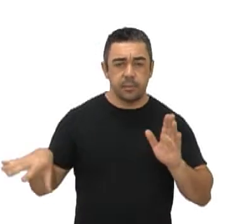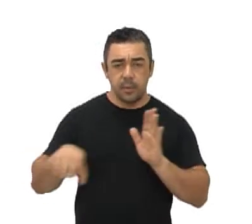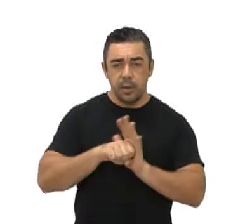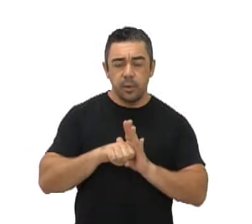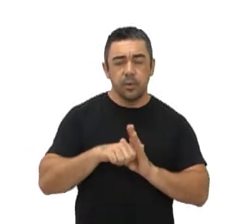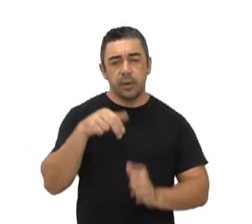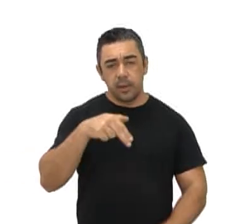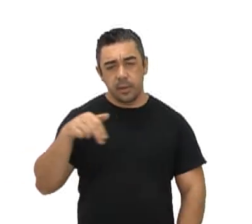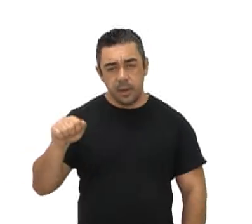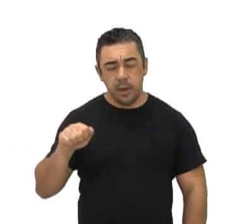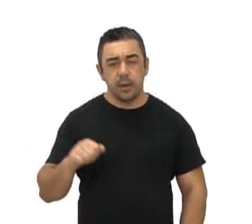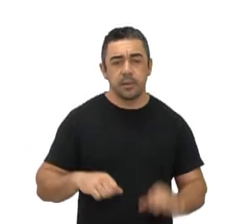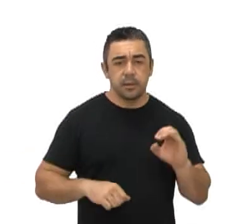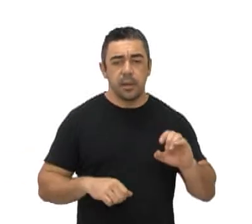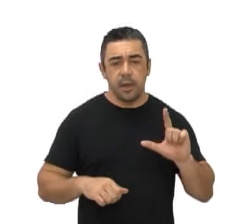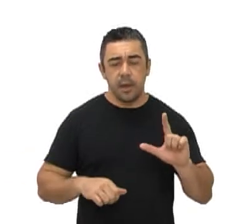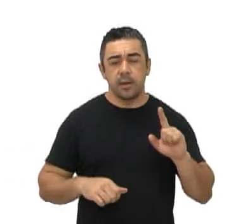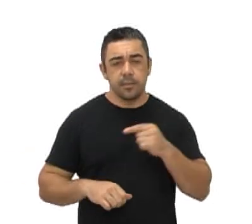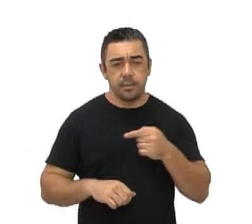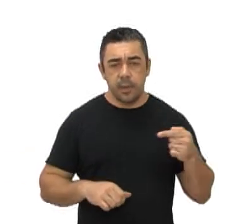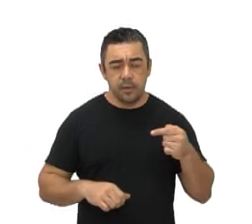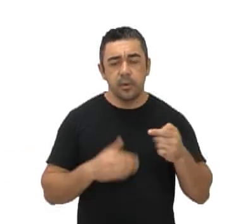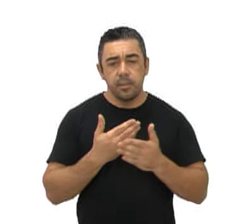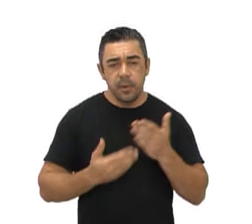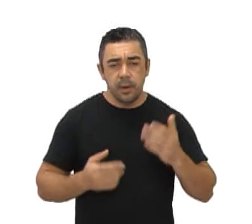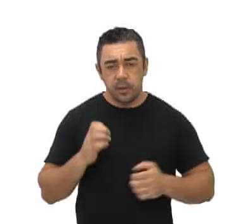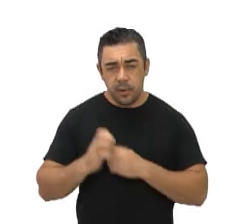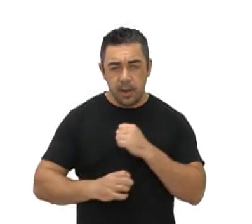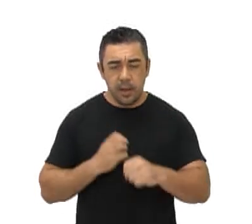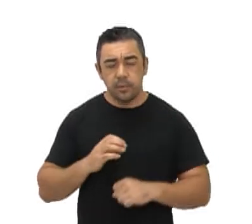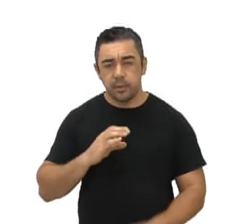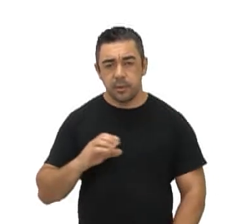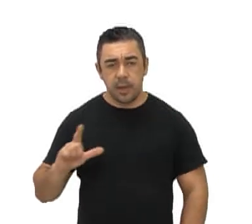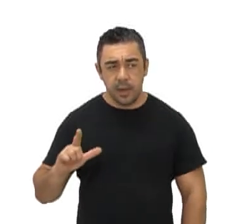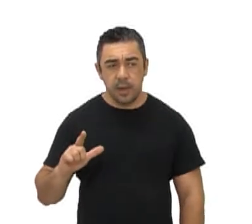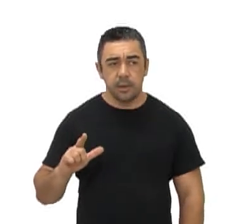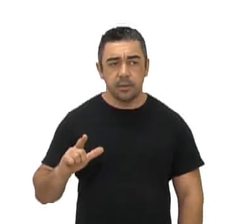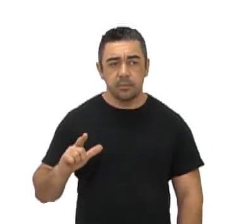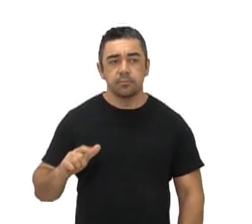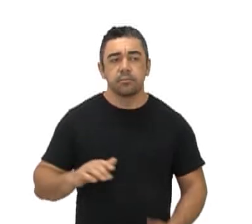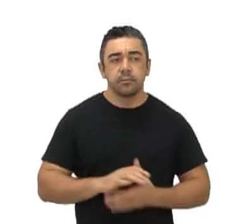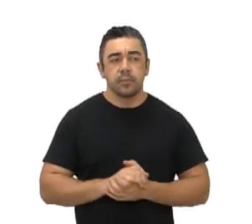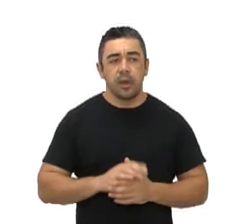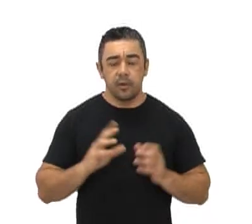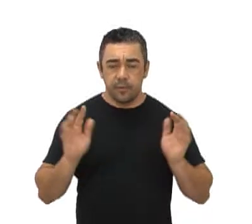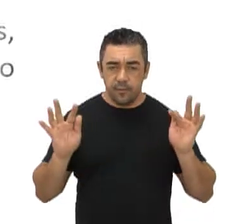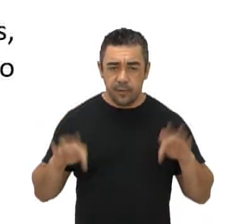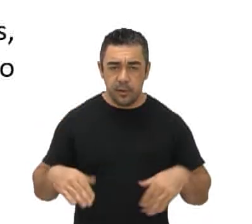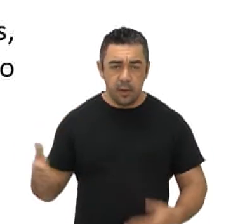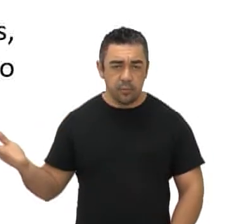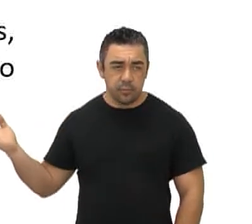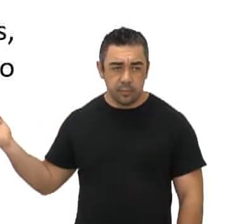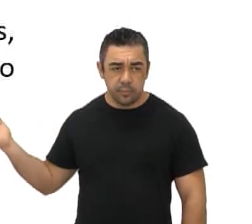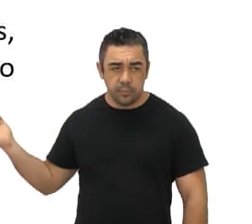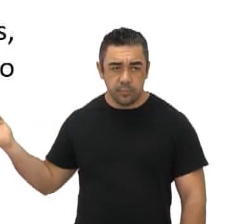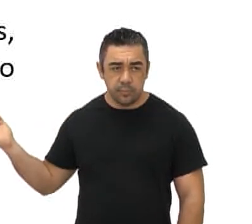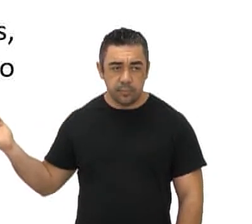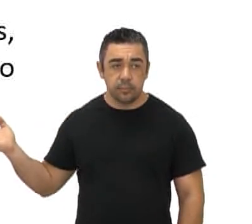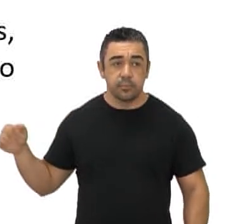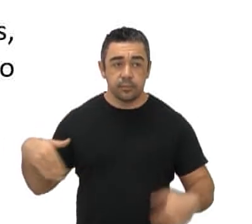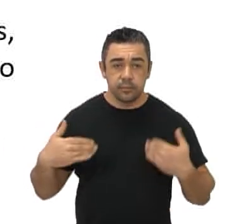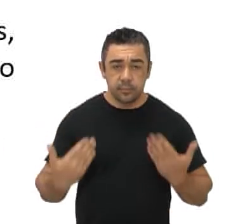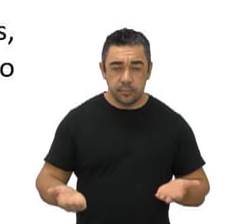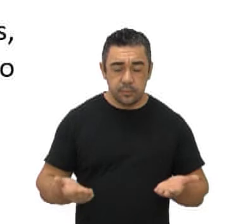ficou Na, e o Cl-, que perdeu um elétron e ficou Cl2. E aí, a reação final é essa aqui. Então,